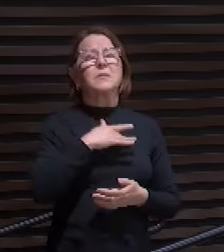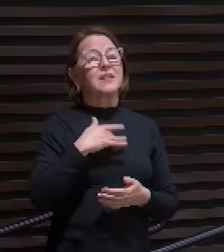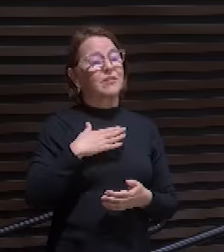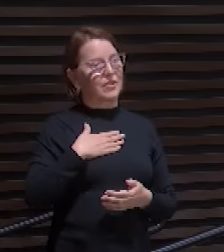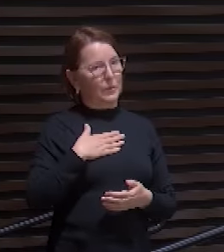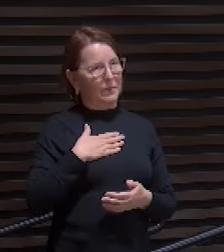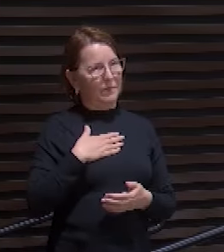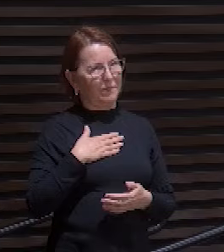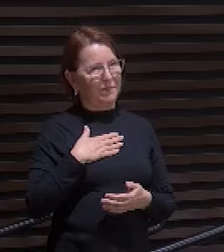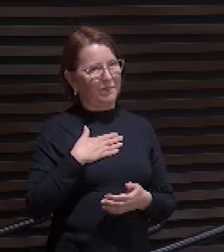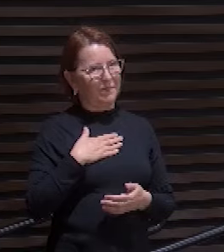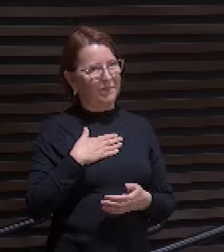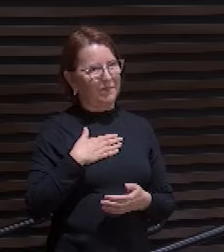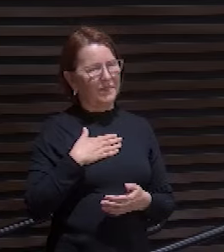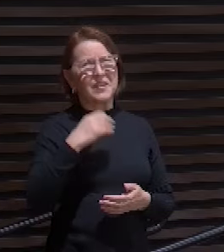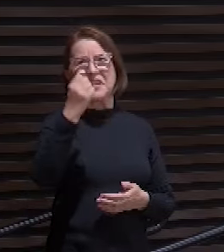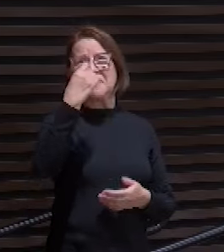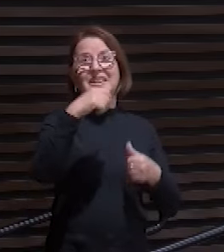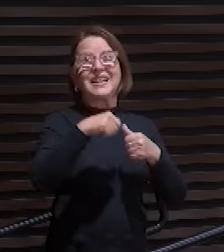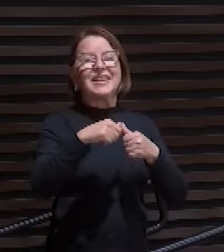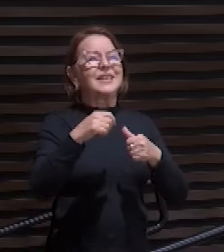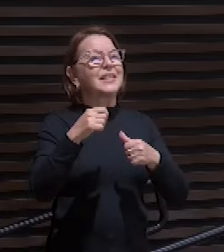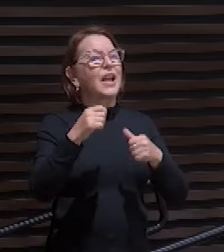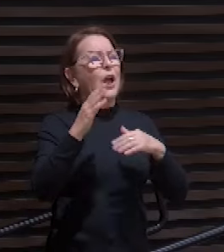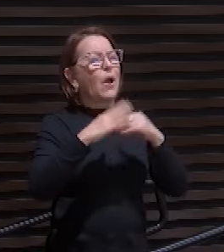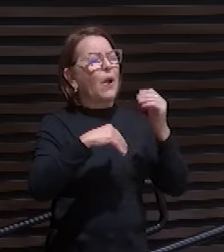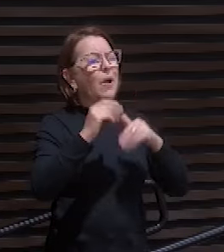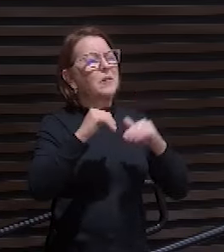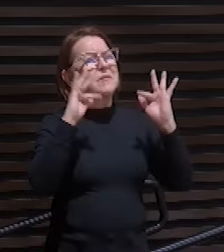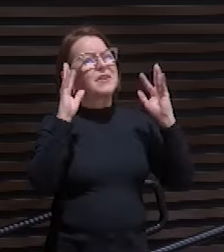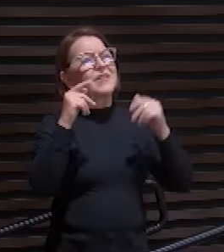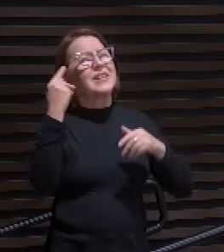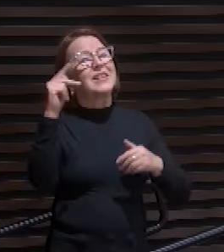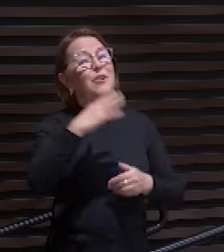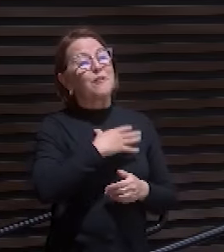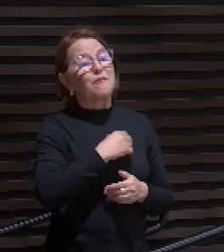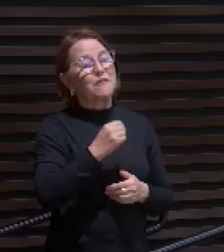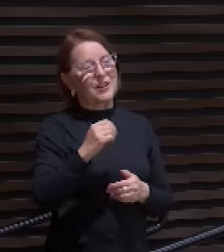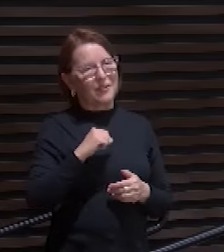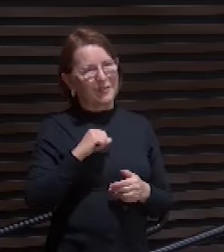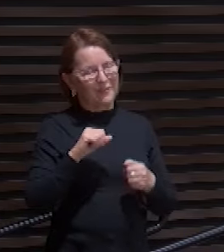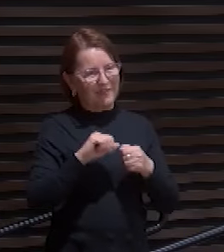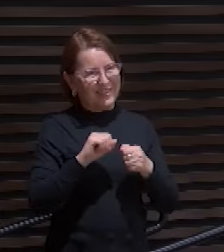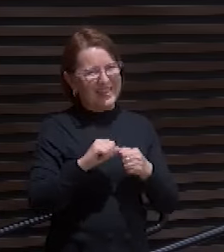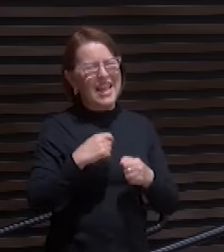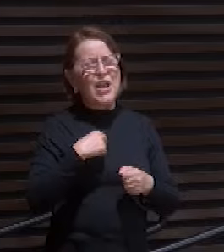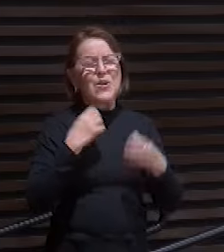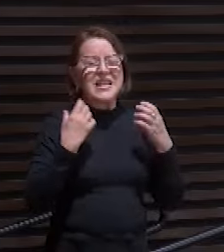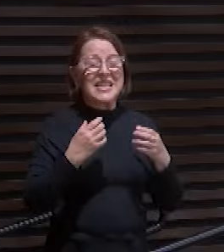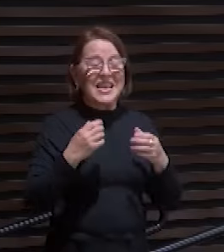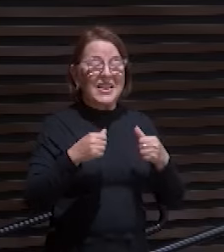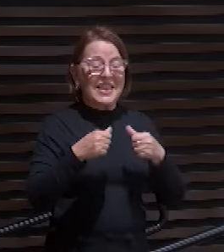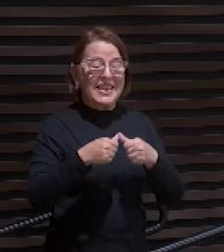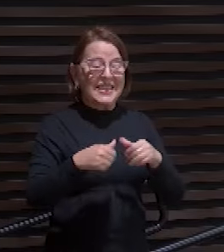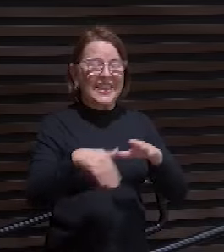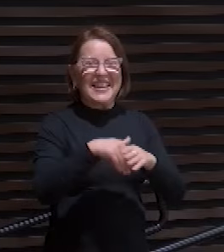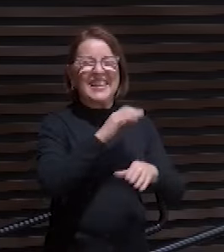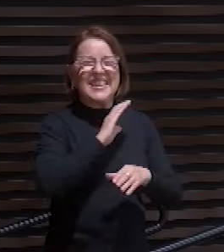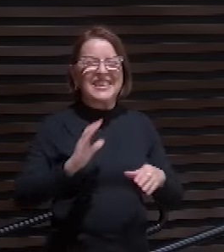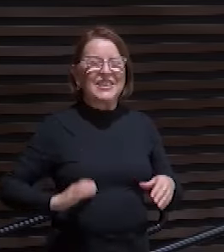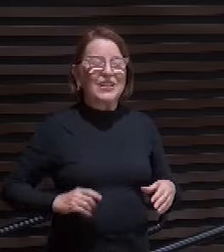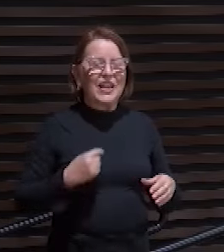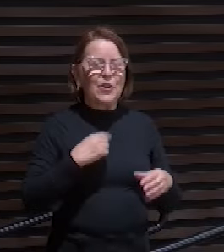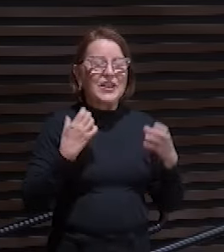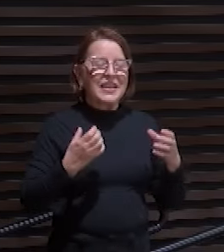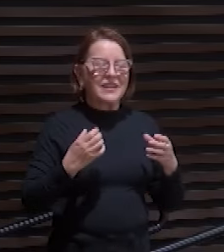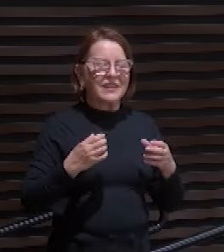mim. Revela essa obra tão maravilhosa que o teu filho fez. Eu quero estar em Cristo, eu quero ser uma nova criatura. Eu quero